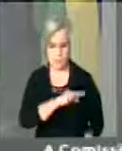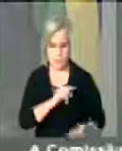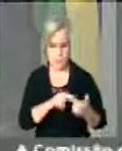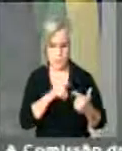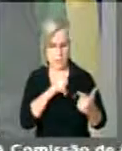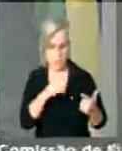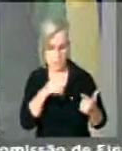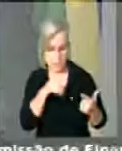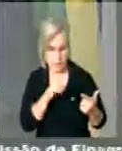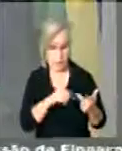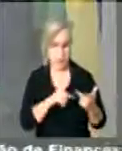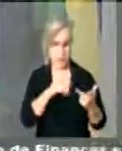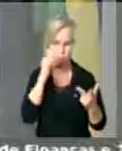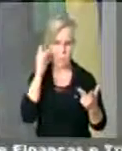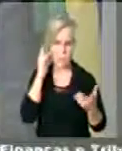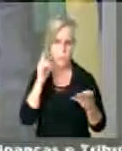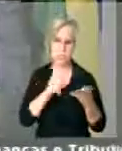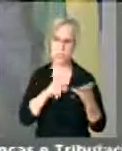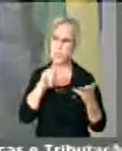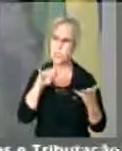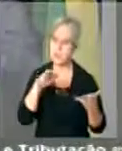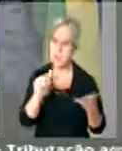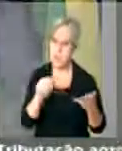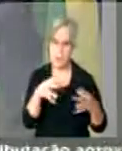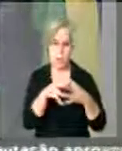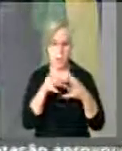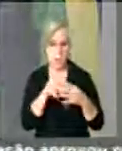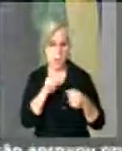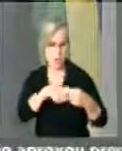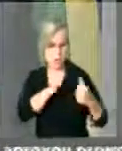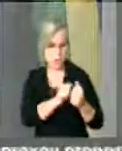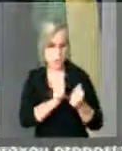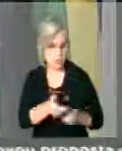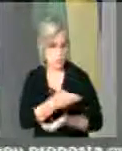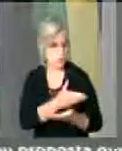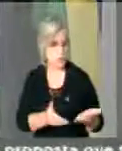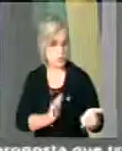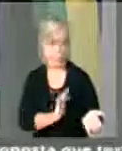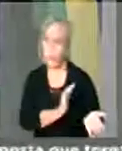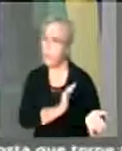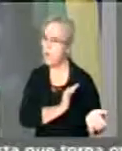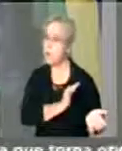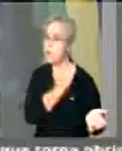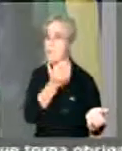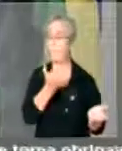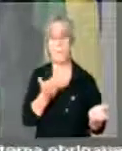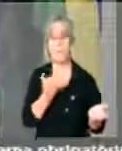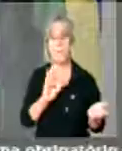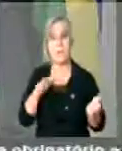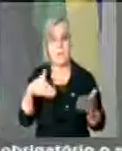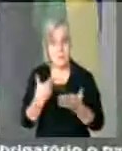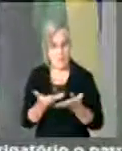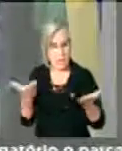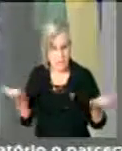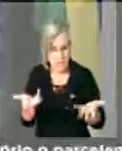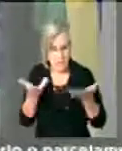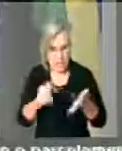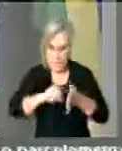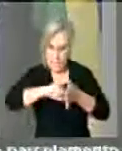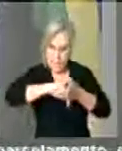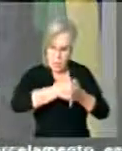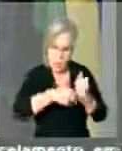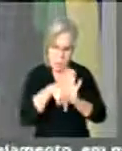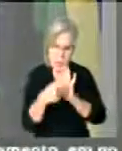PCdoB, Dilma, Lula e seus puxadinhos. Lamentável que ainda queiram